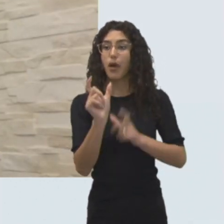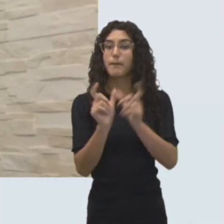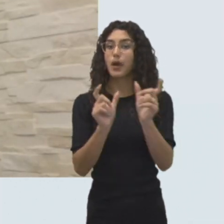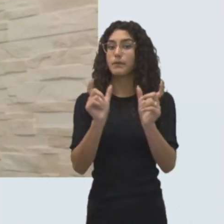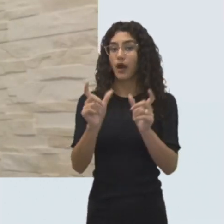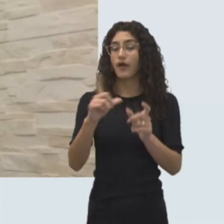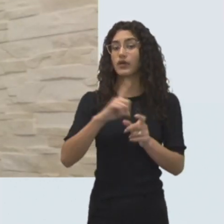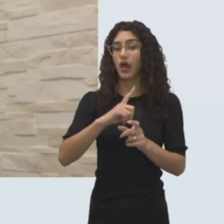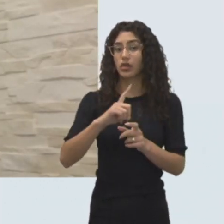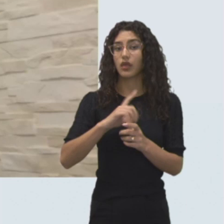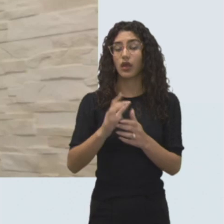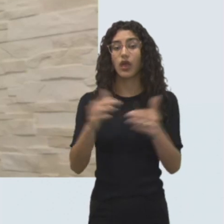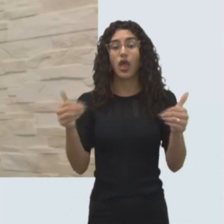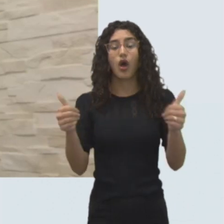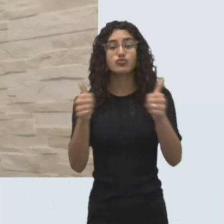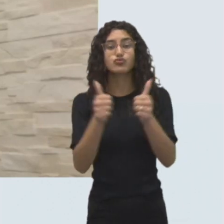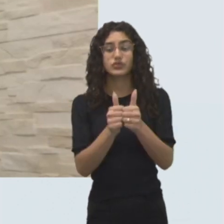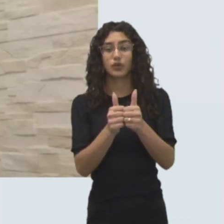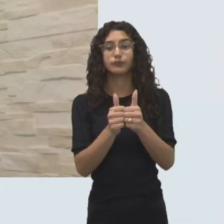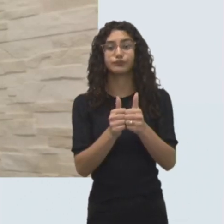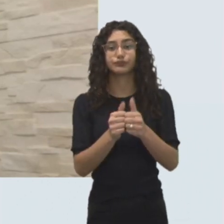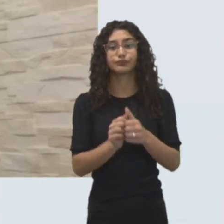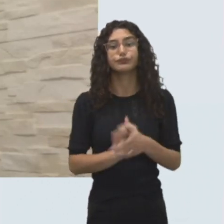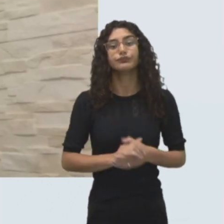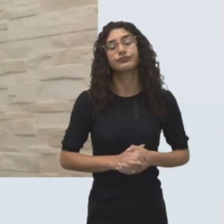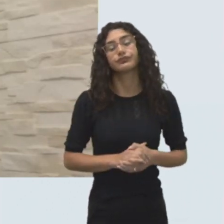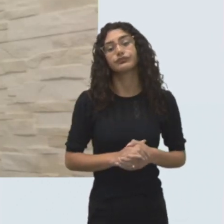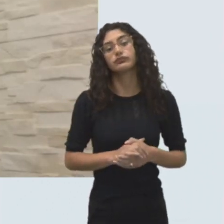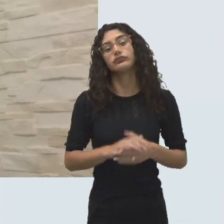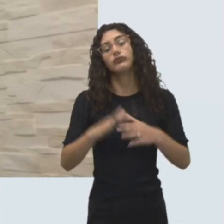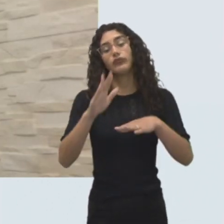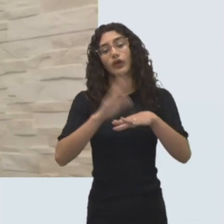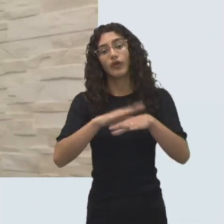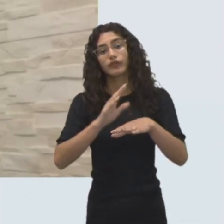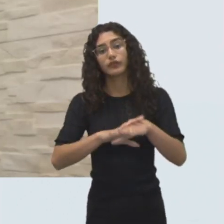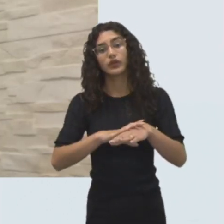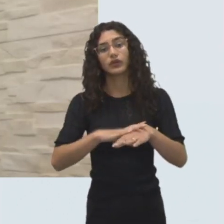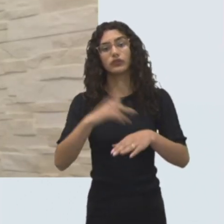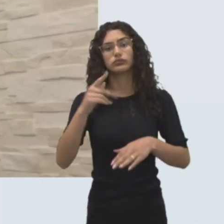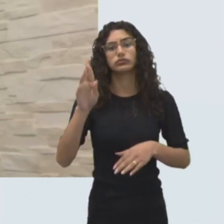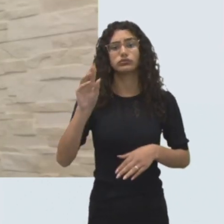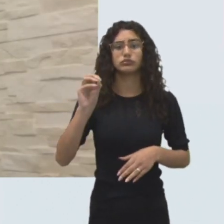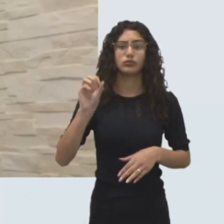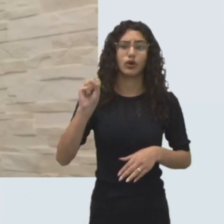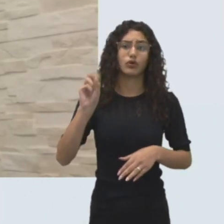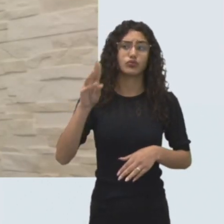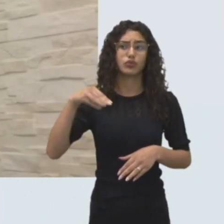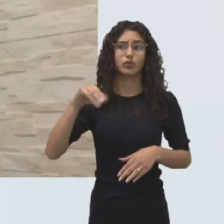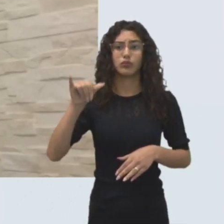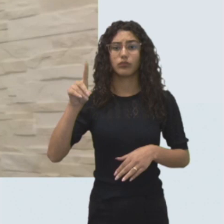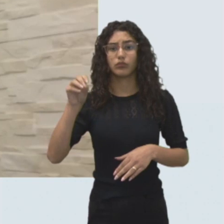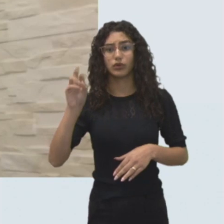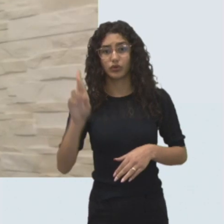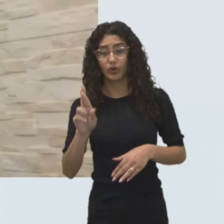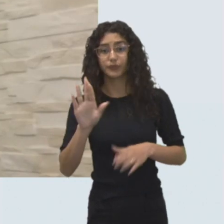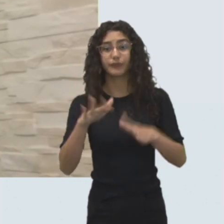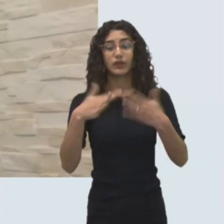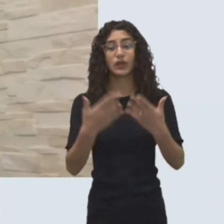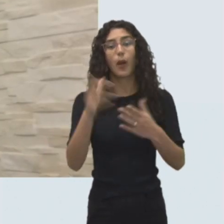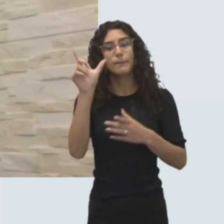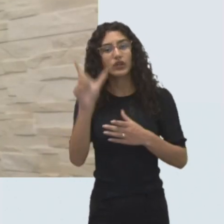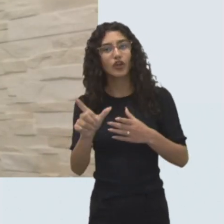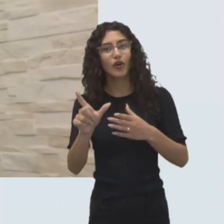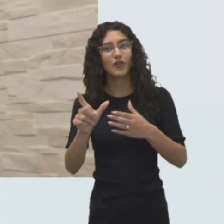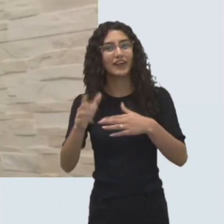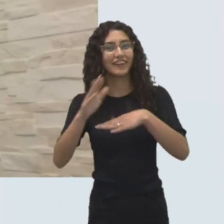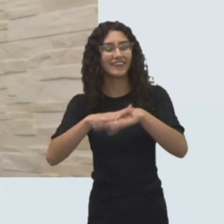que é a junção de consumidor e produtor, que é o prosumidor, ou seja, o consumidor que produz,